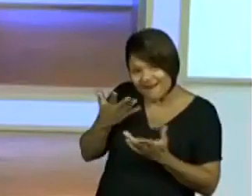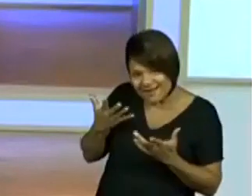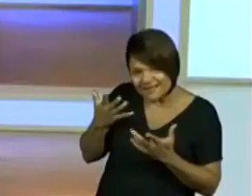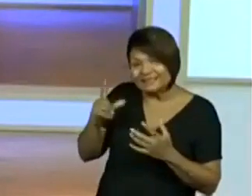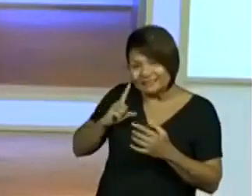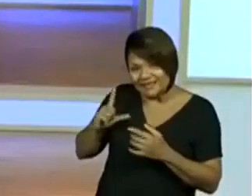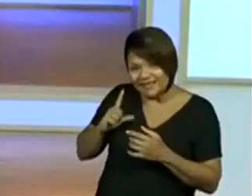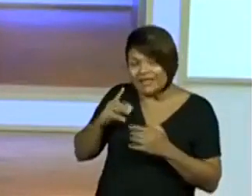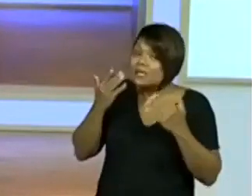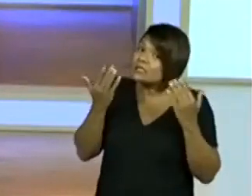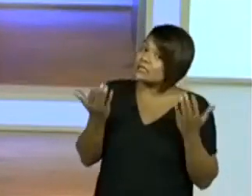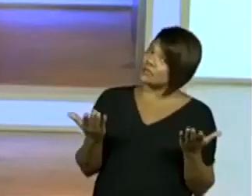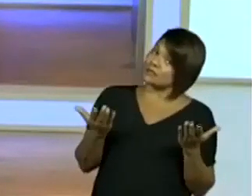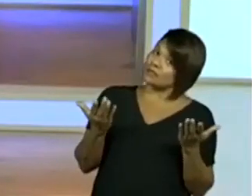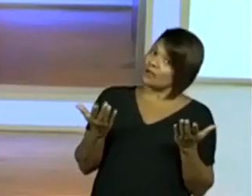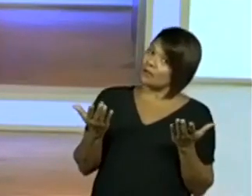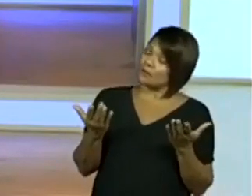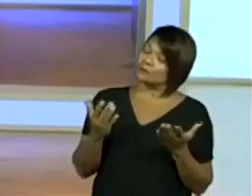Então, gente,